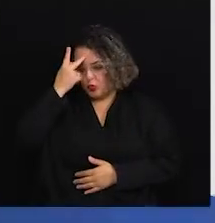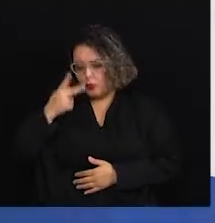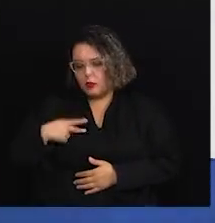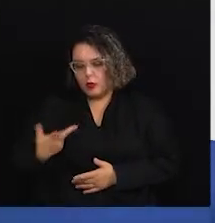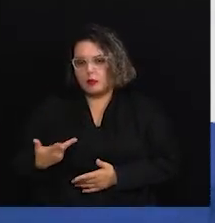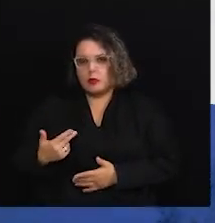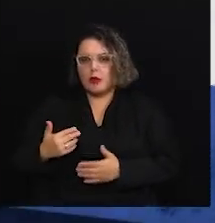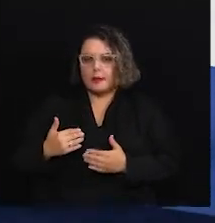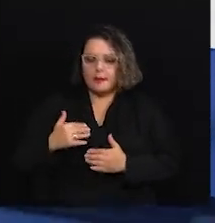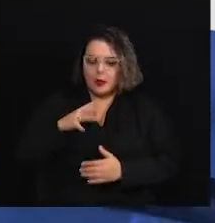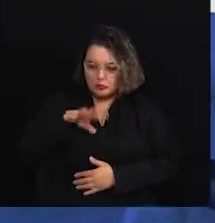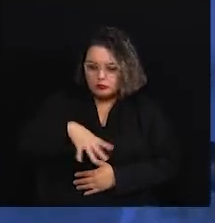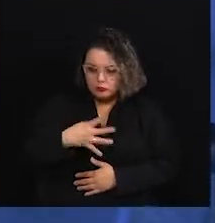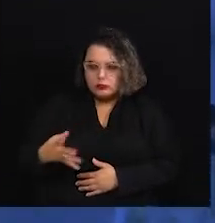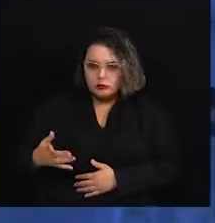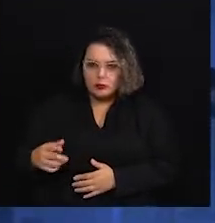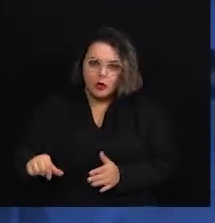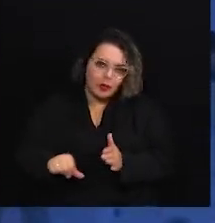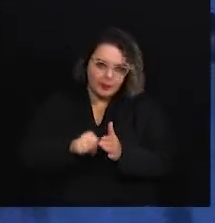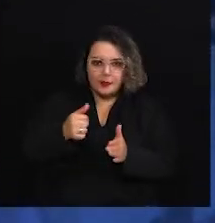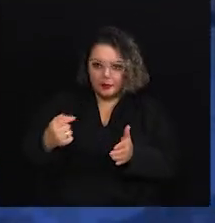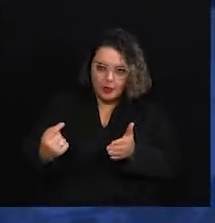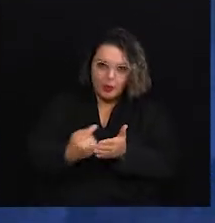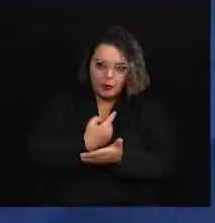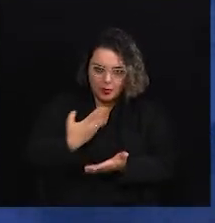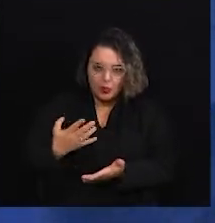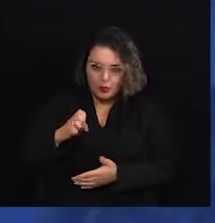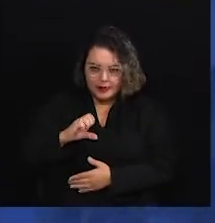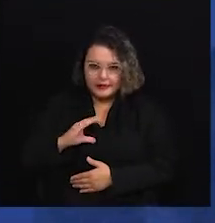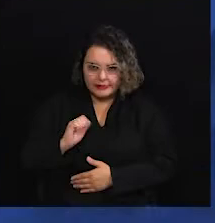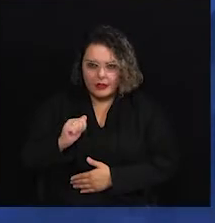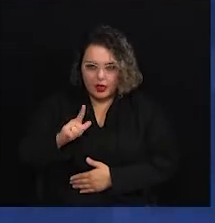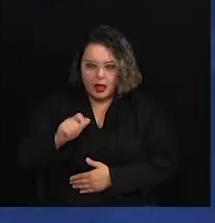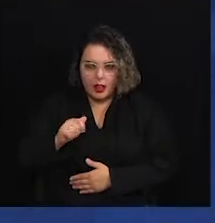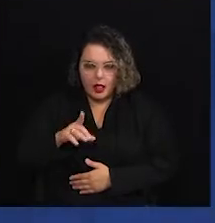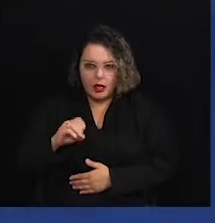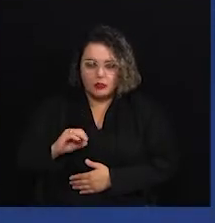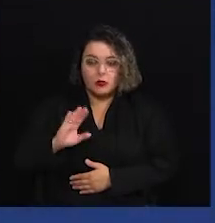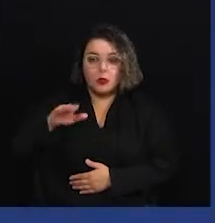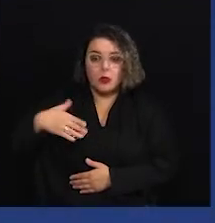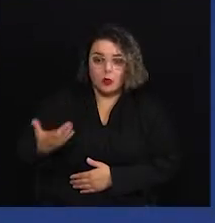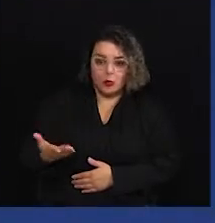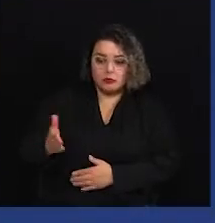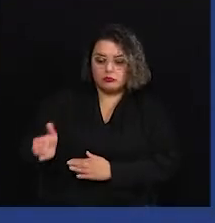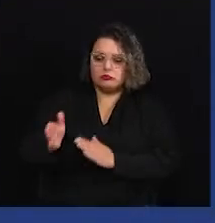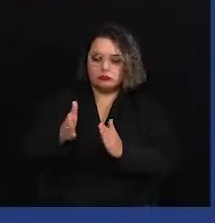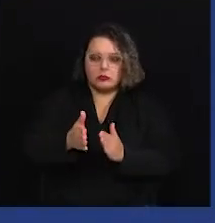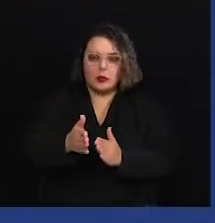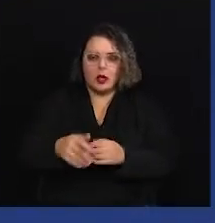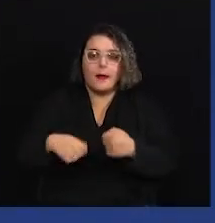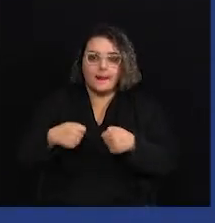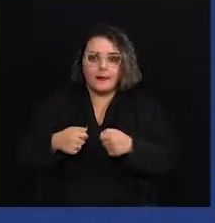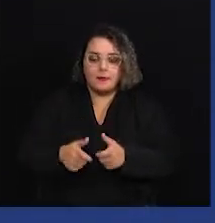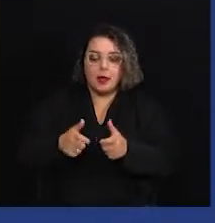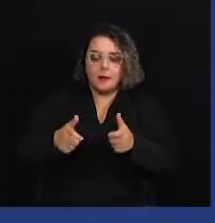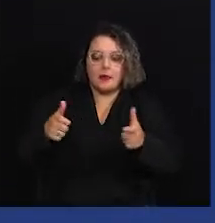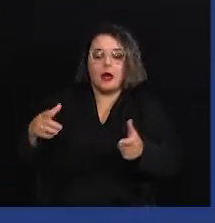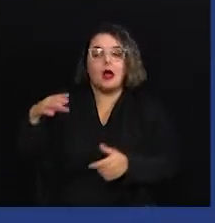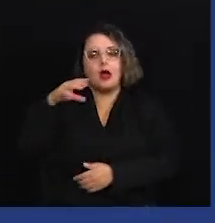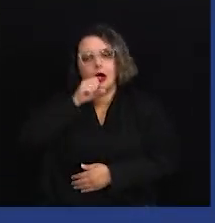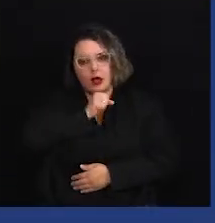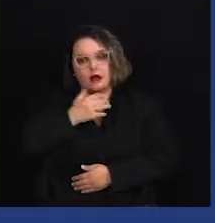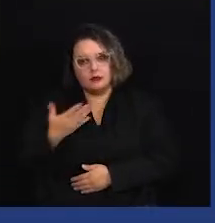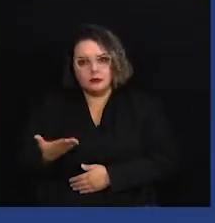si só, startups têm que ser escalável, né? Como foi a sua primeira pergunta propriamente dita. Então, ou seja, quando você vai para esse caminho, você precisa crescer